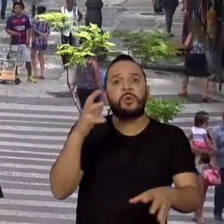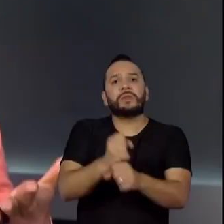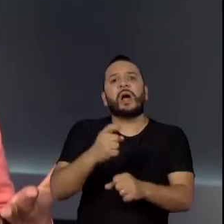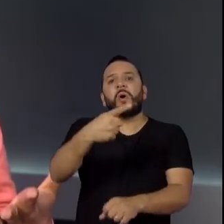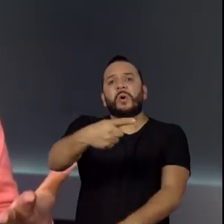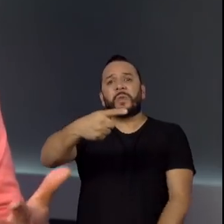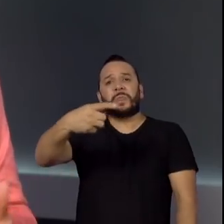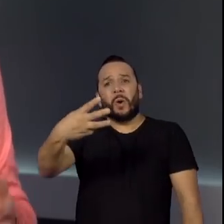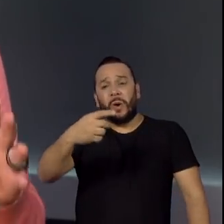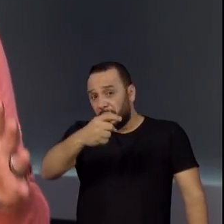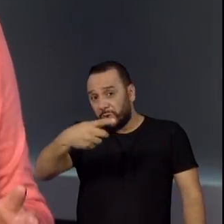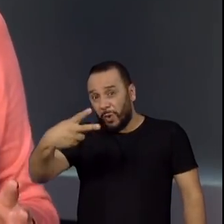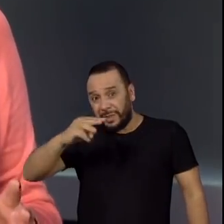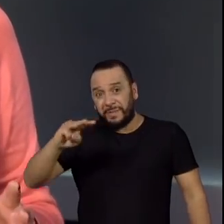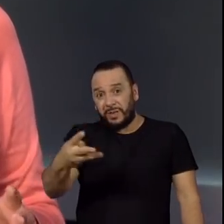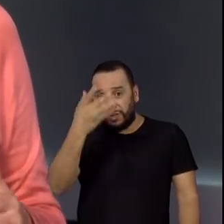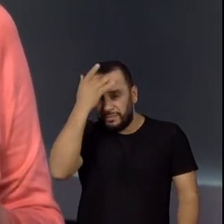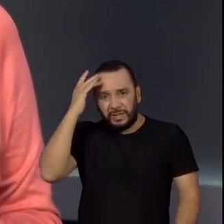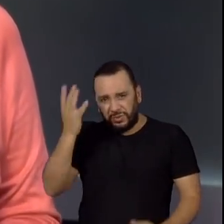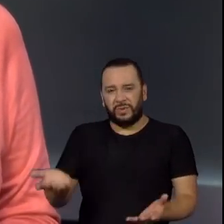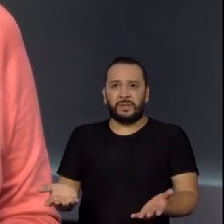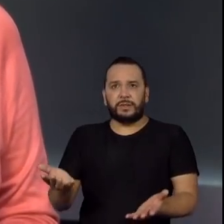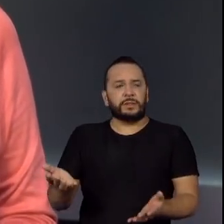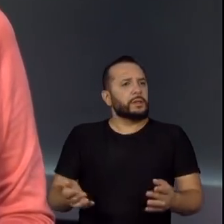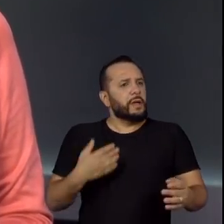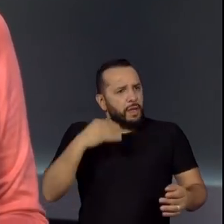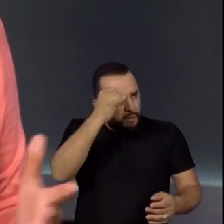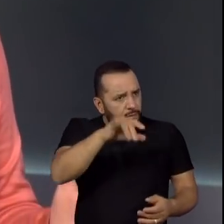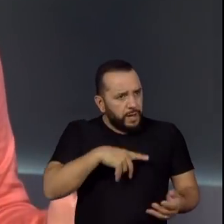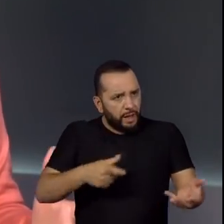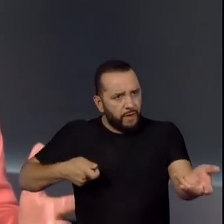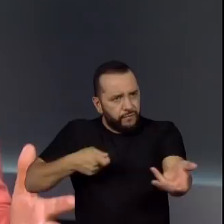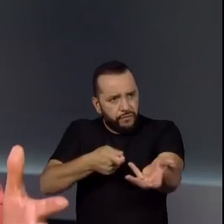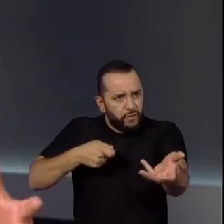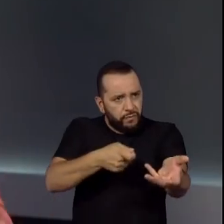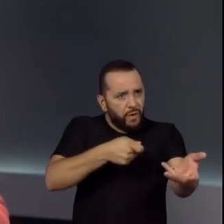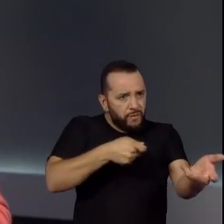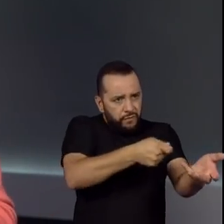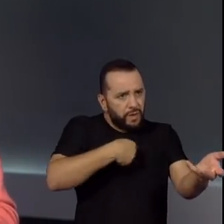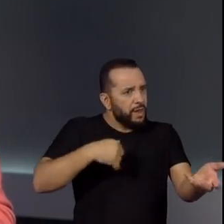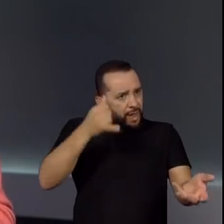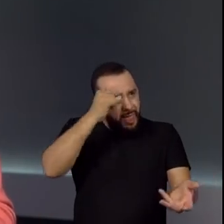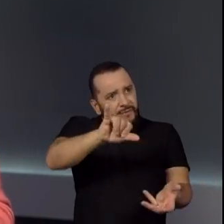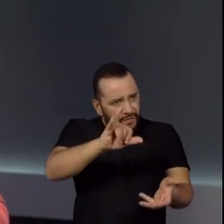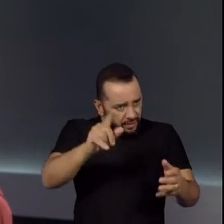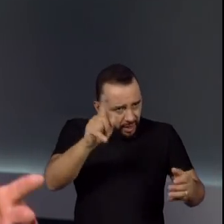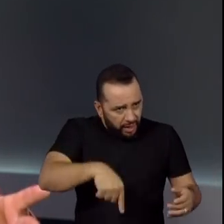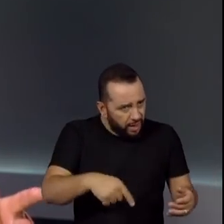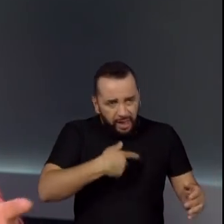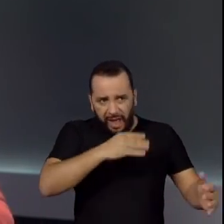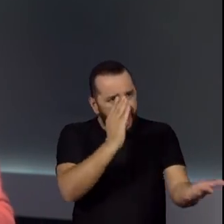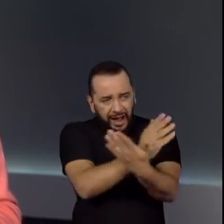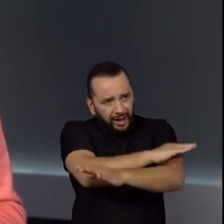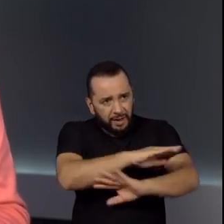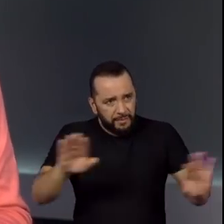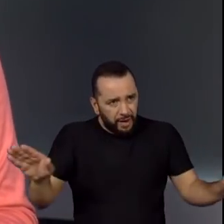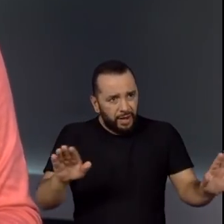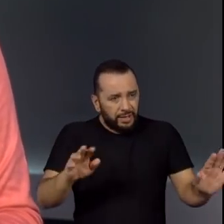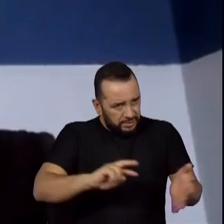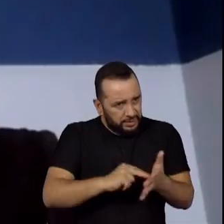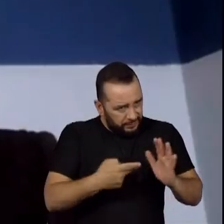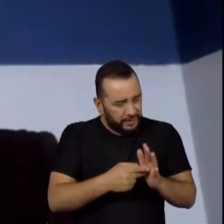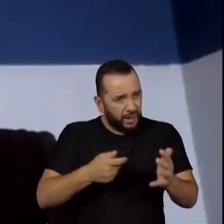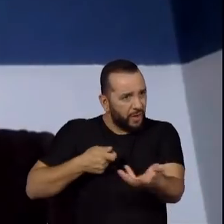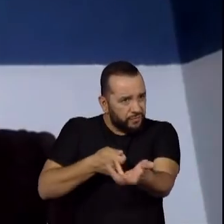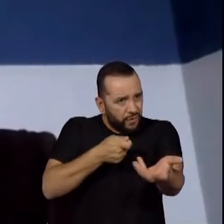É importante que não se use agrotóxicos, é disso que a gente está falando quando a gente está falando de uma produção